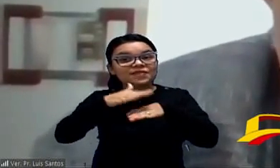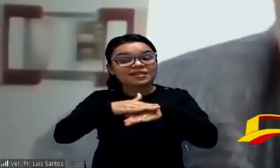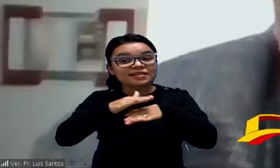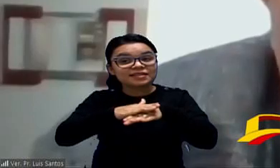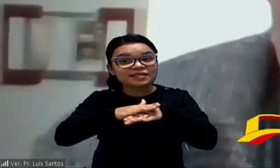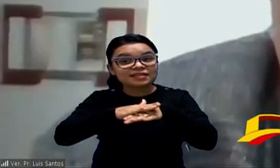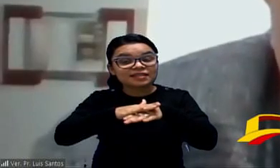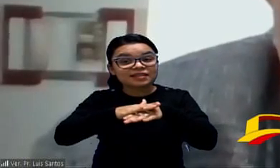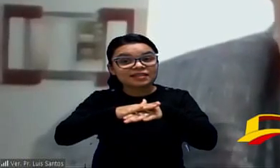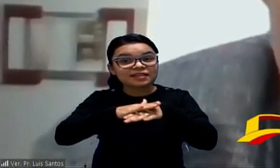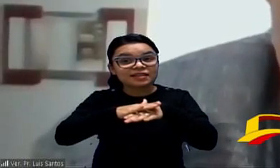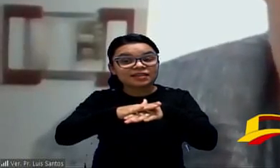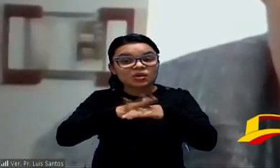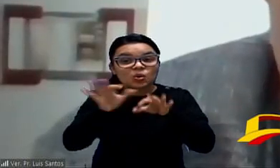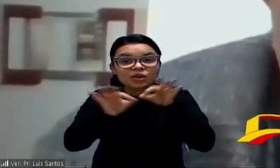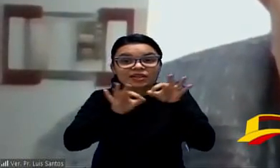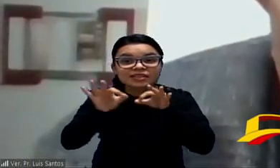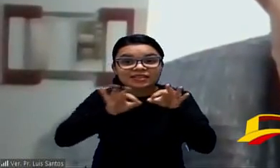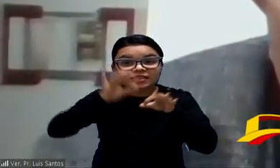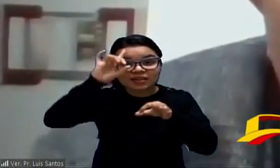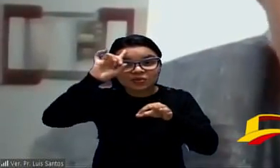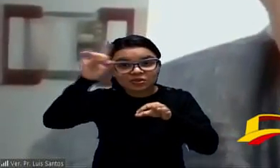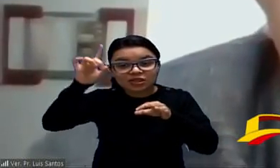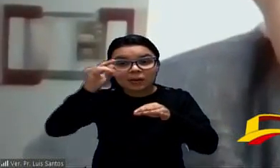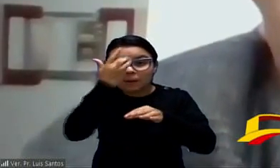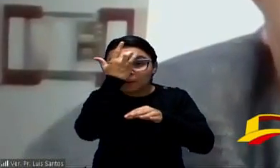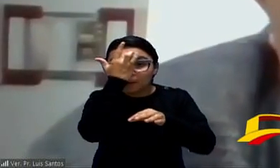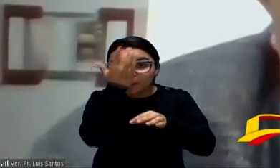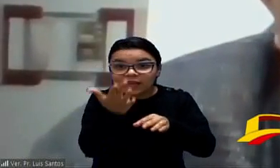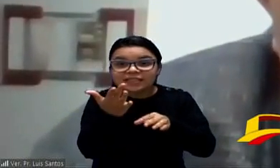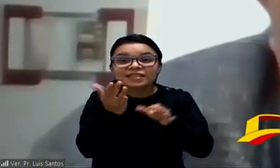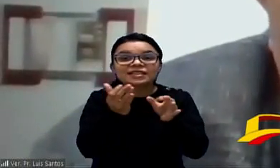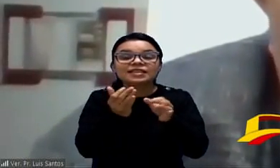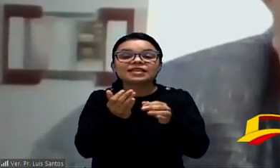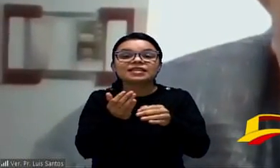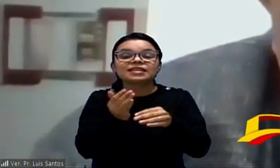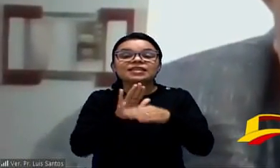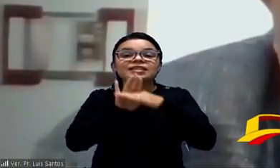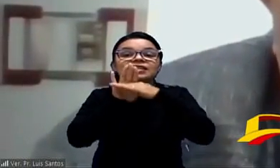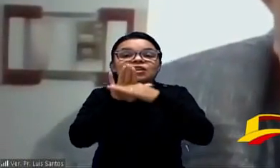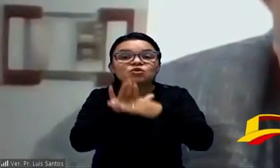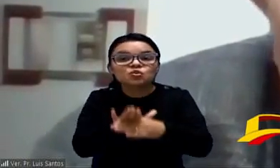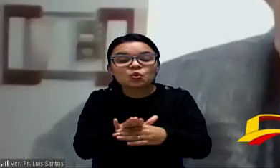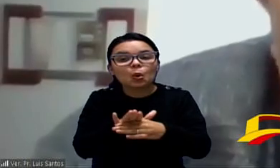nós facilitaríamos esse atendimento e daríamos